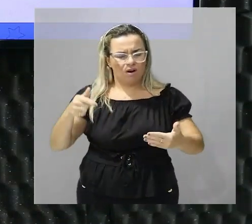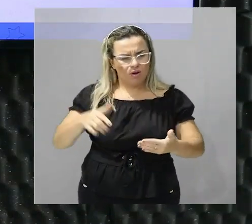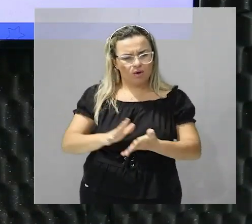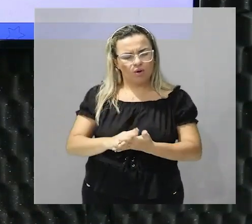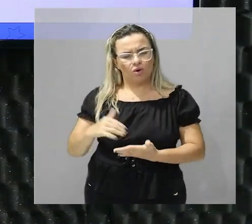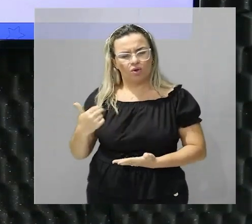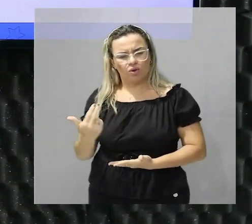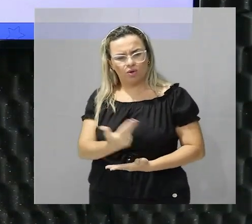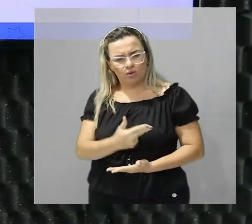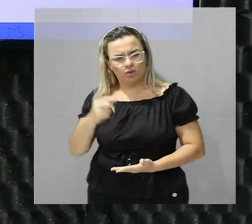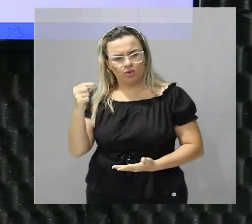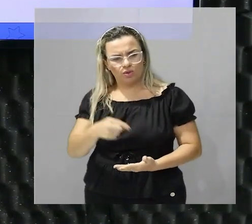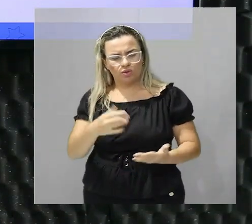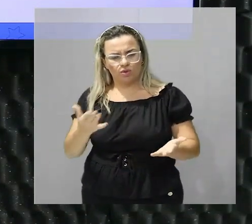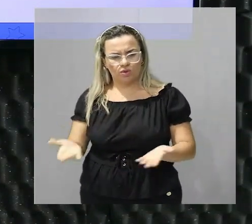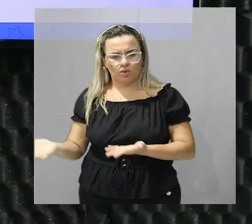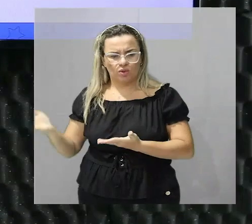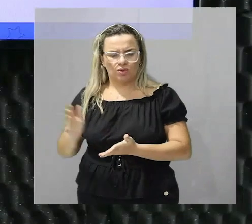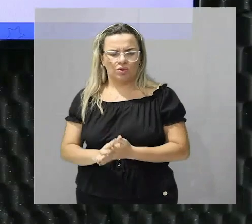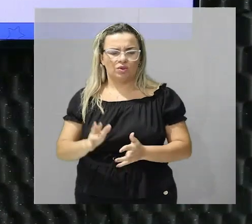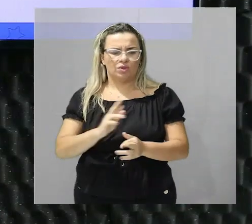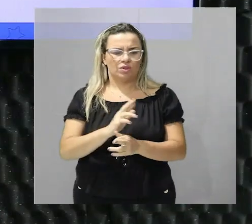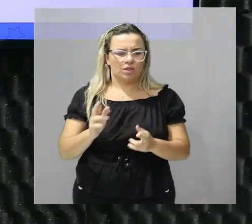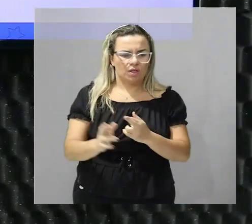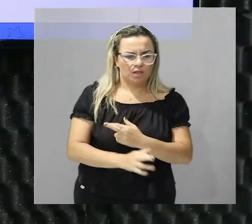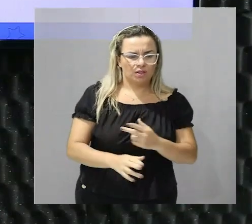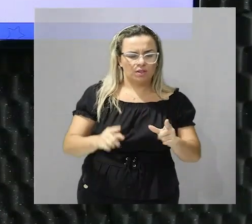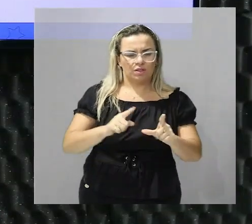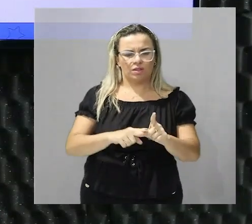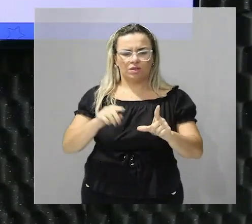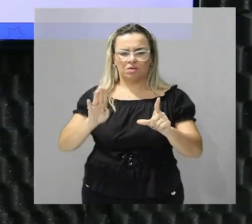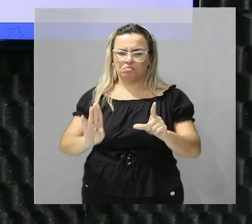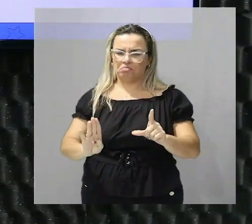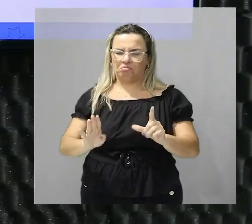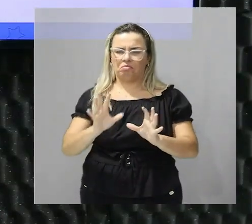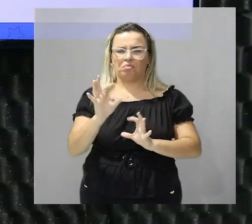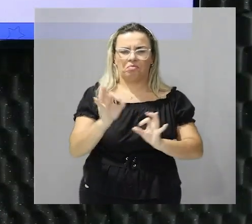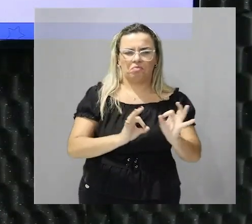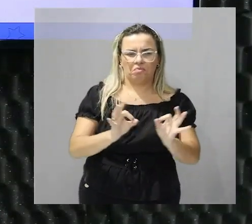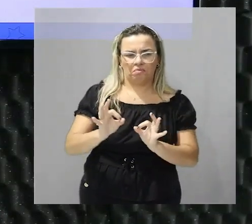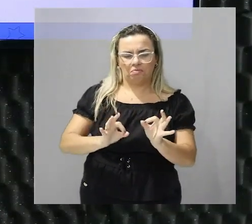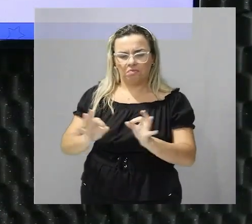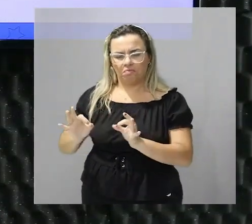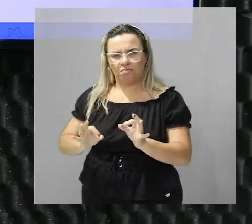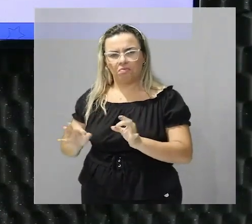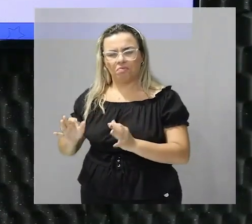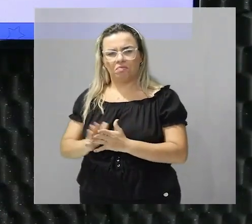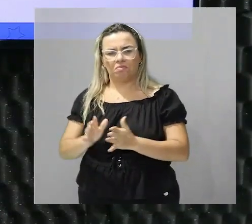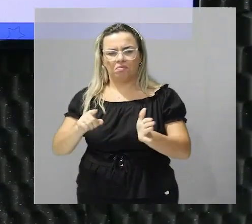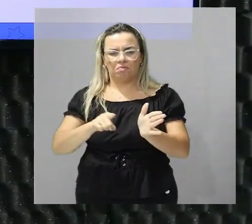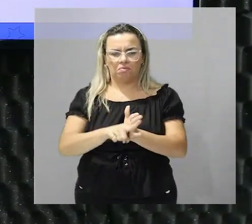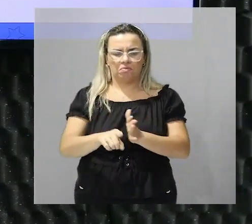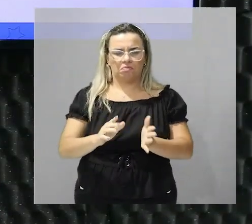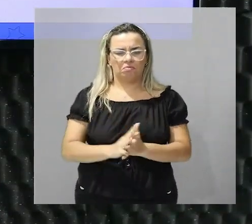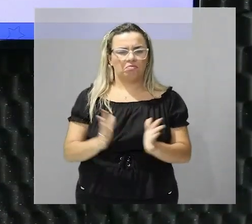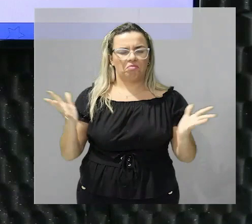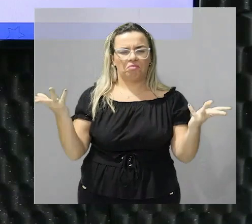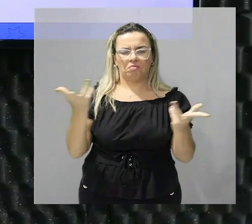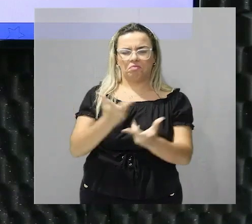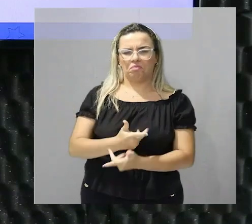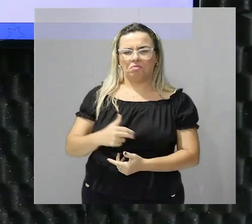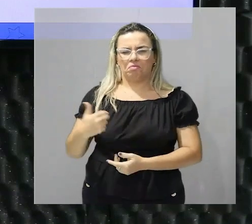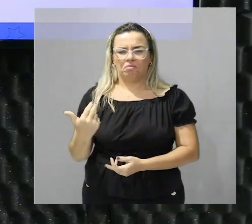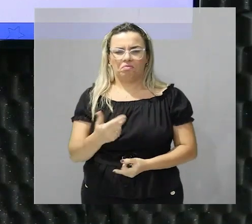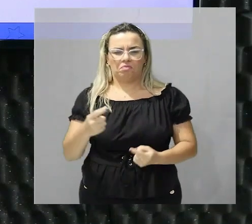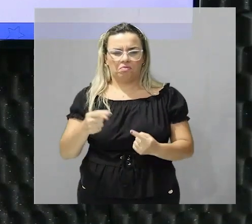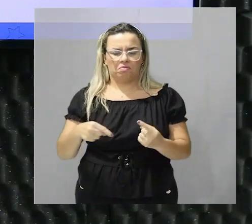nosso gabarito que corresponde à letra B, tá? Certinho, tudo bonitinho, ó. Questão linda, onde o nosso objetivo